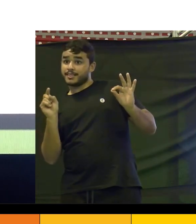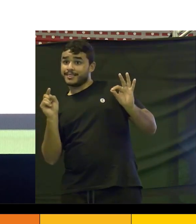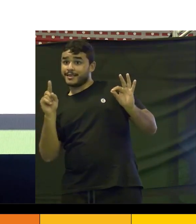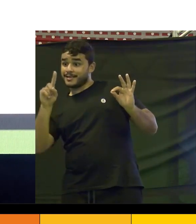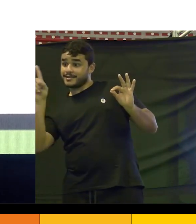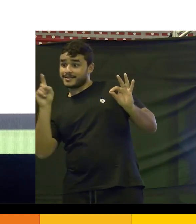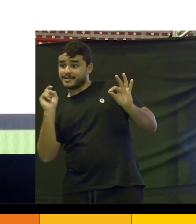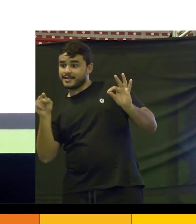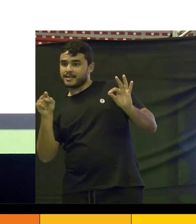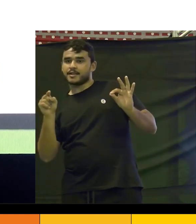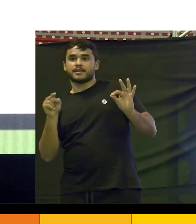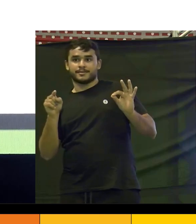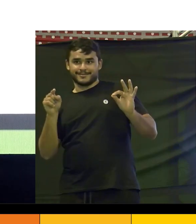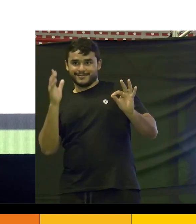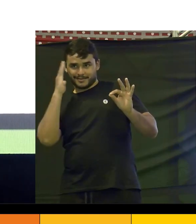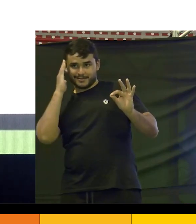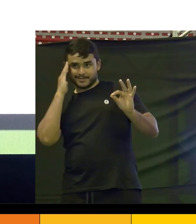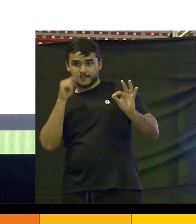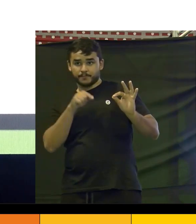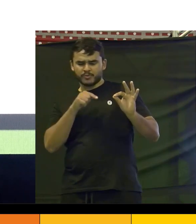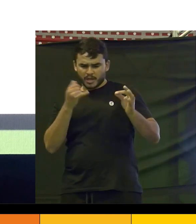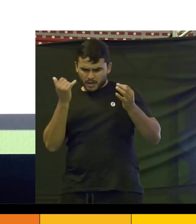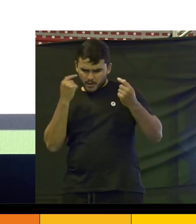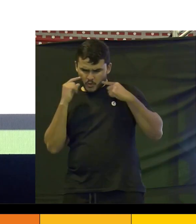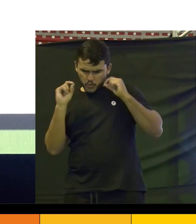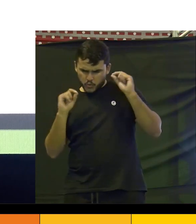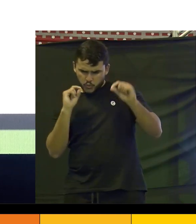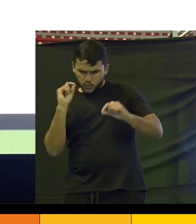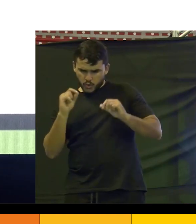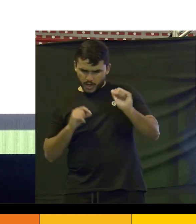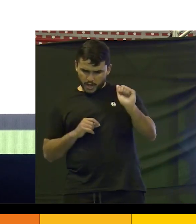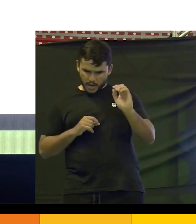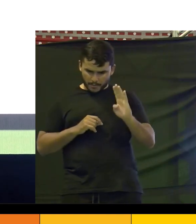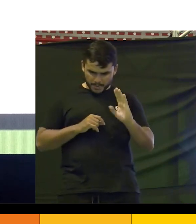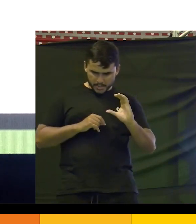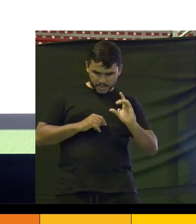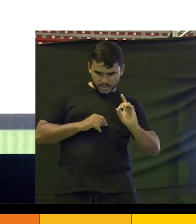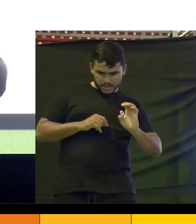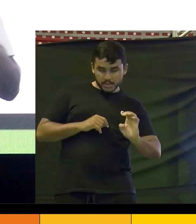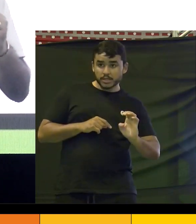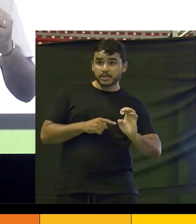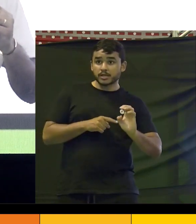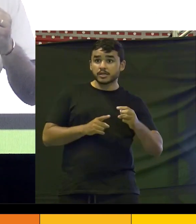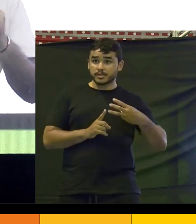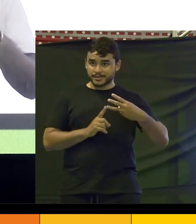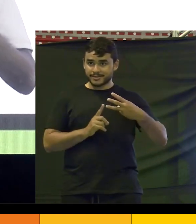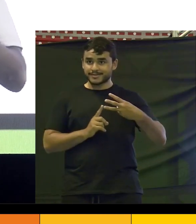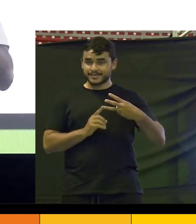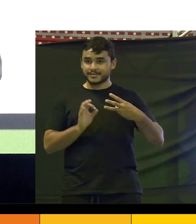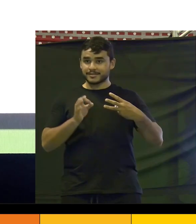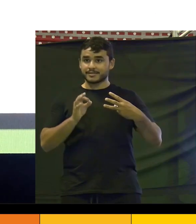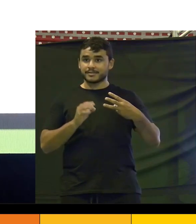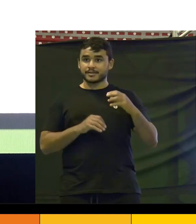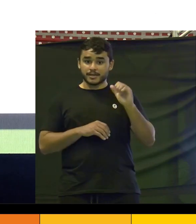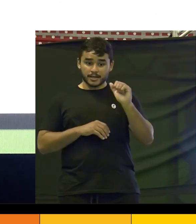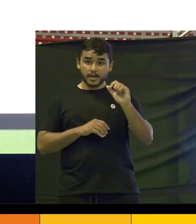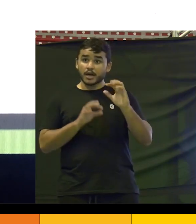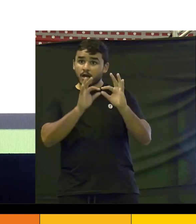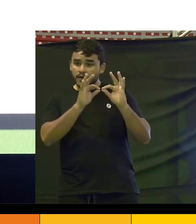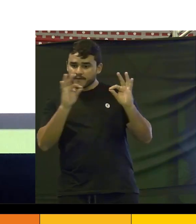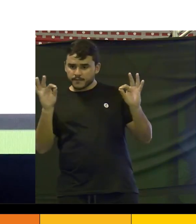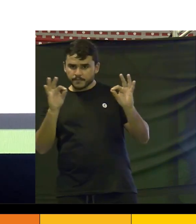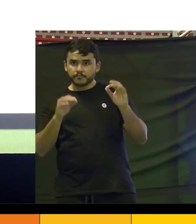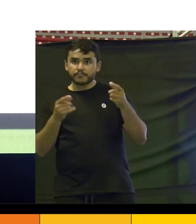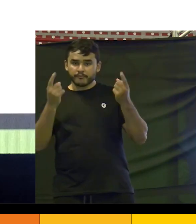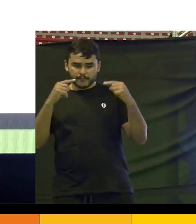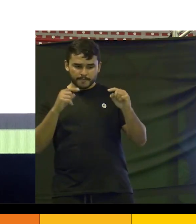as informações necessárias para a resolução da questão. E em terceiro, tá, o comando da